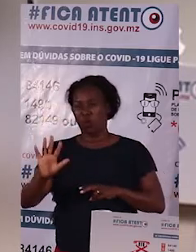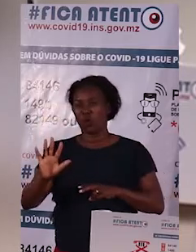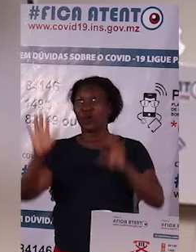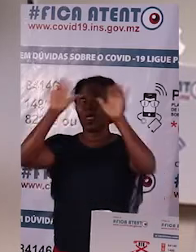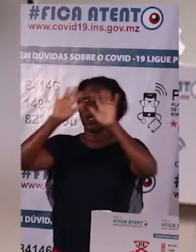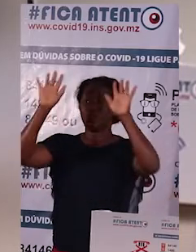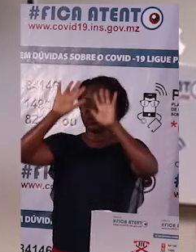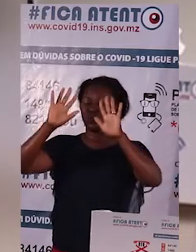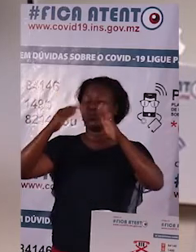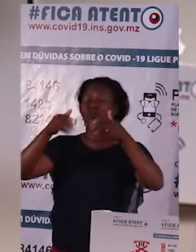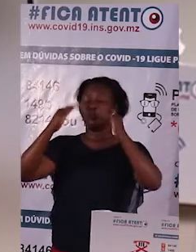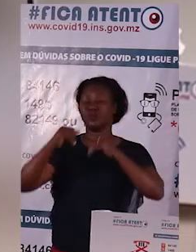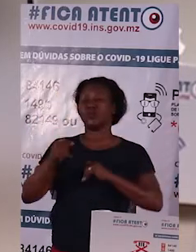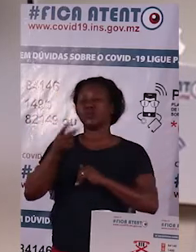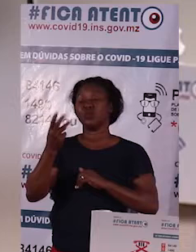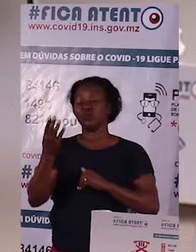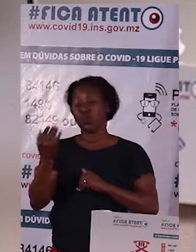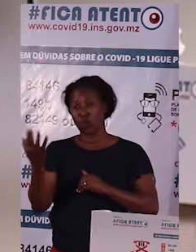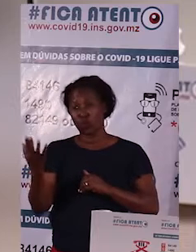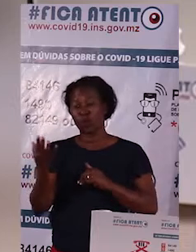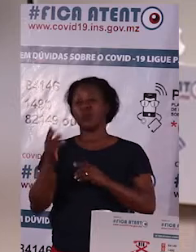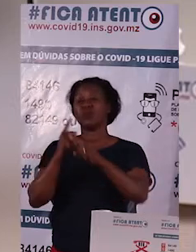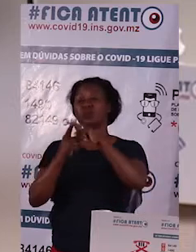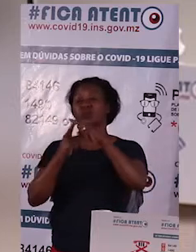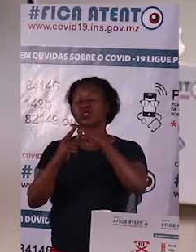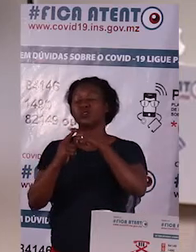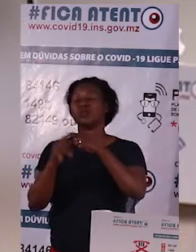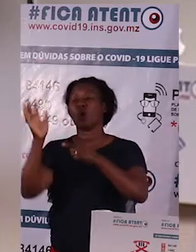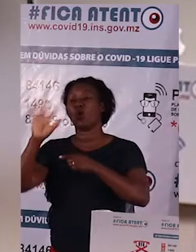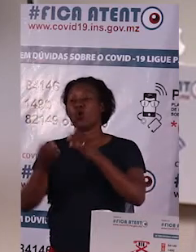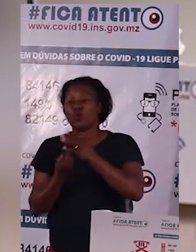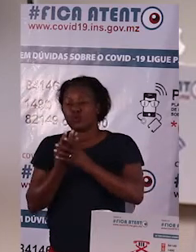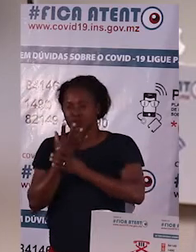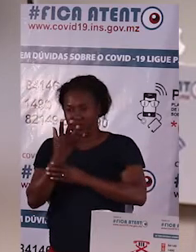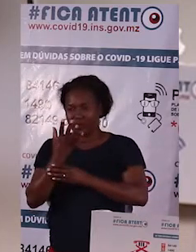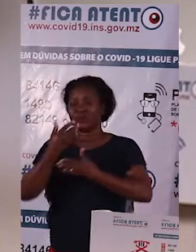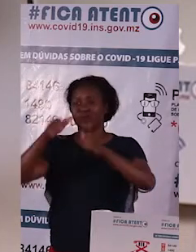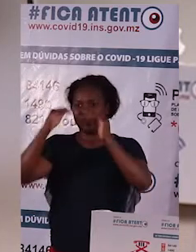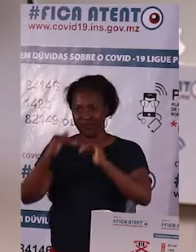cor de rosa. O próximo diapositivo, por favor.